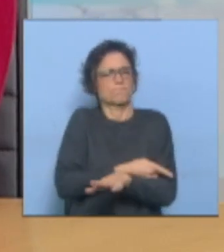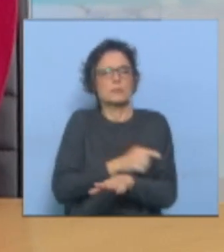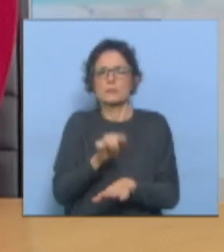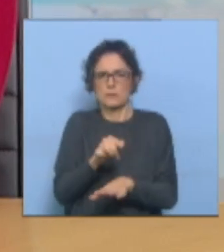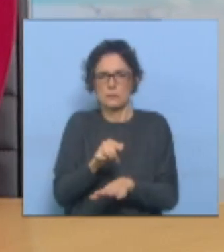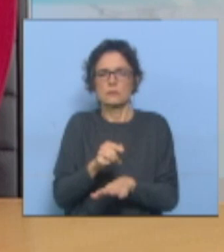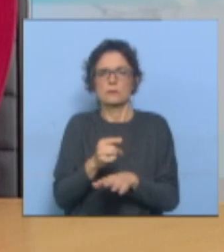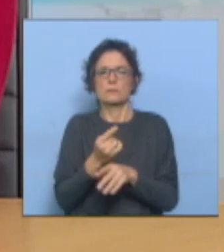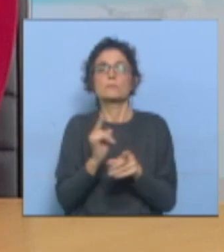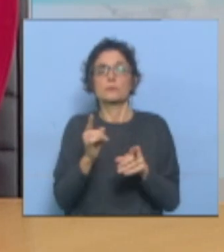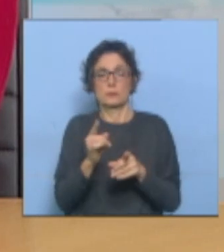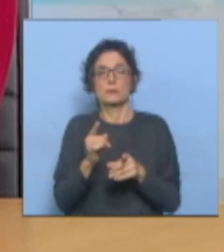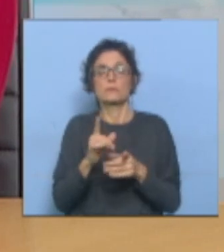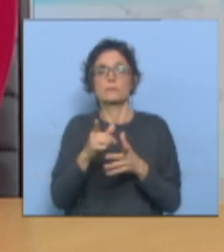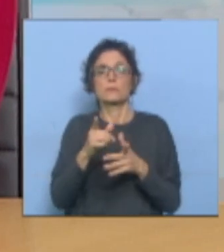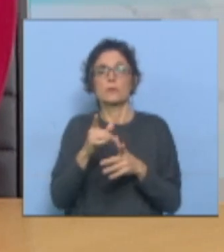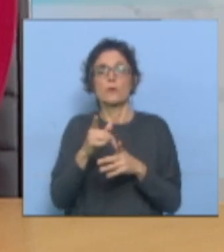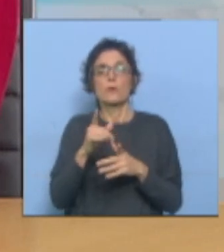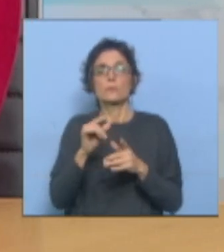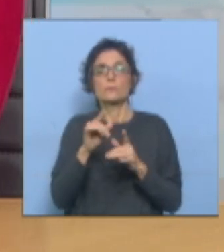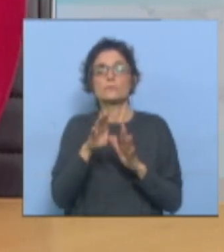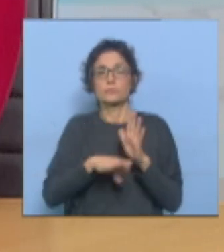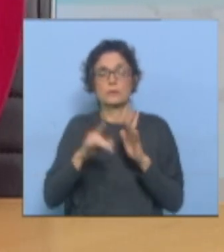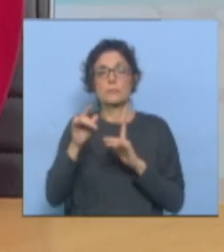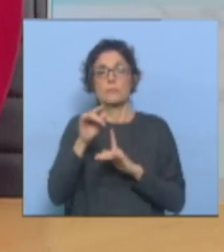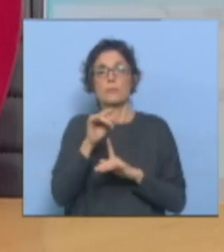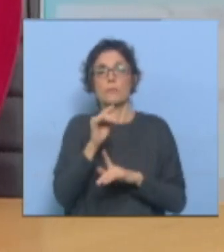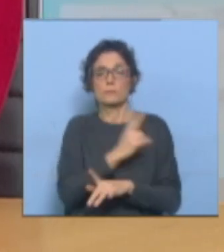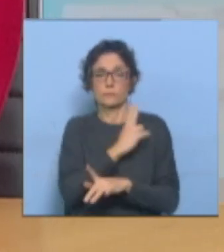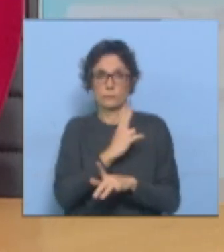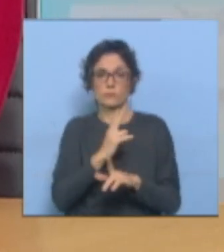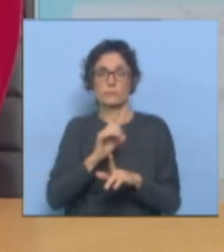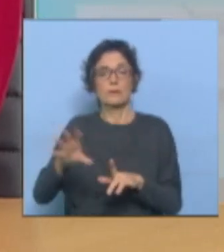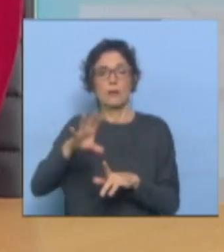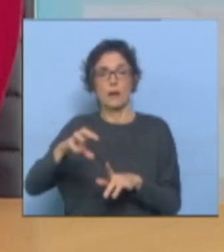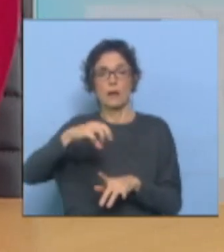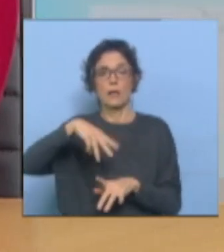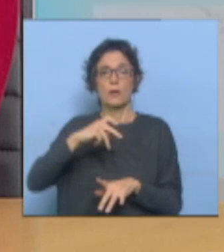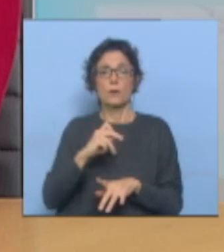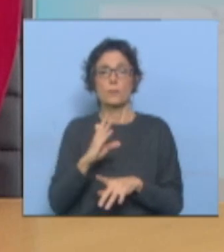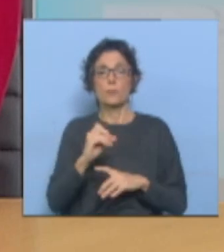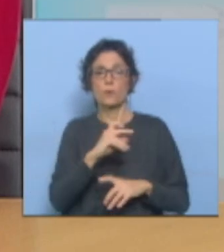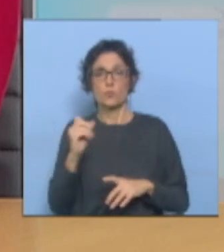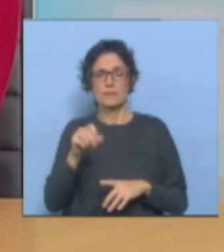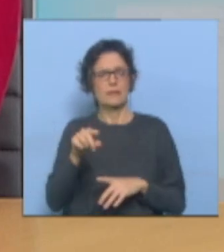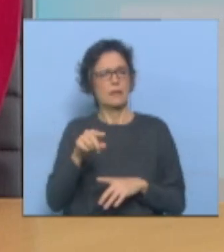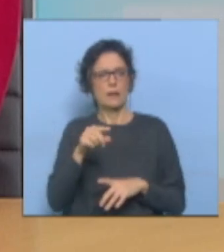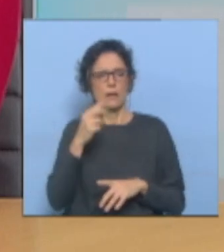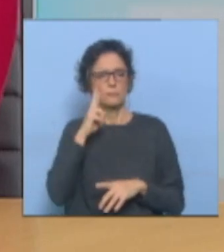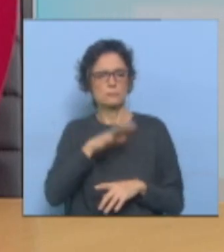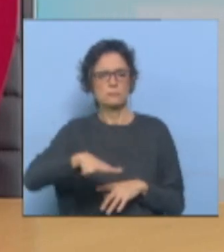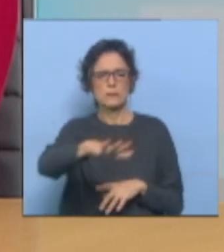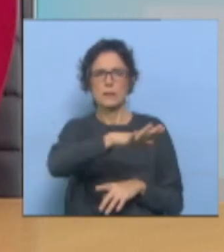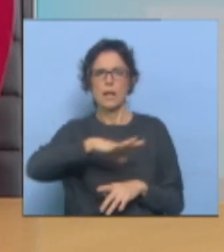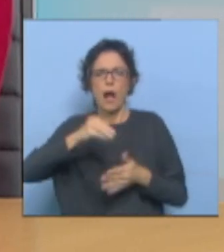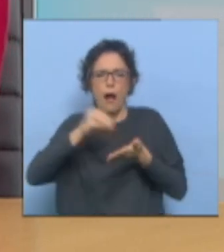com alunos de Ciências Farmacêuticas da Universidade do Porto, no concelho de Mursa, e estavam muito chocados com a pobreza que encontraram, que não